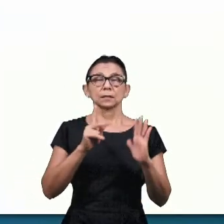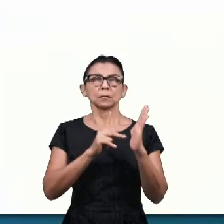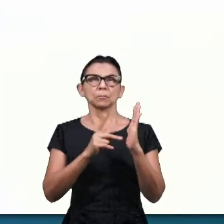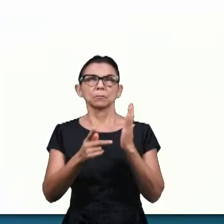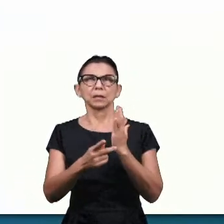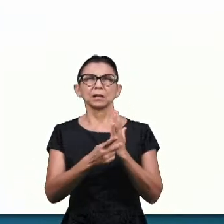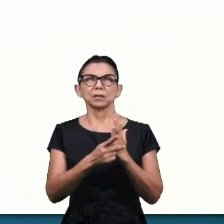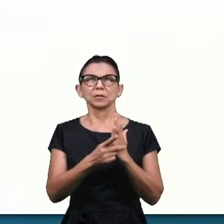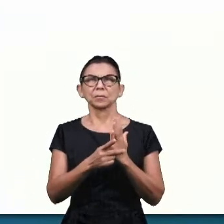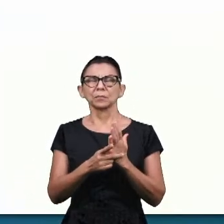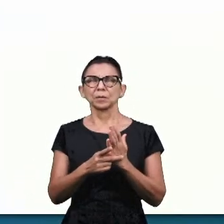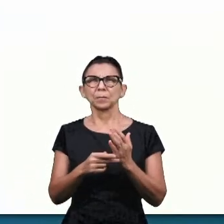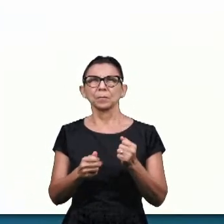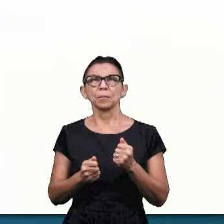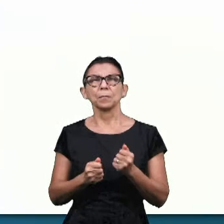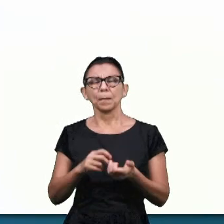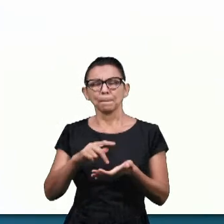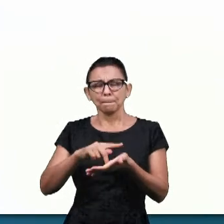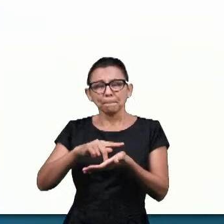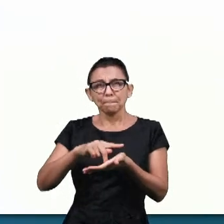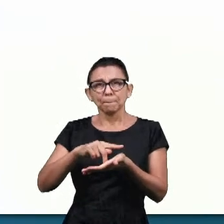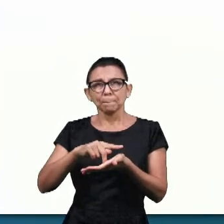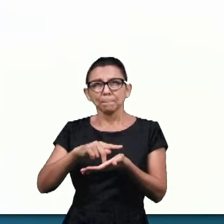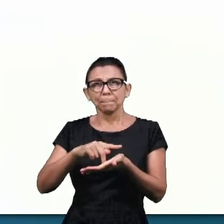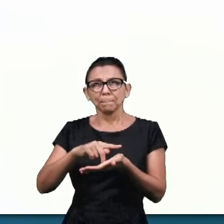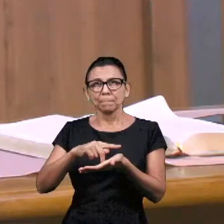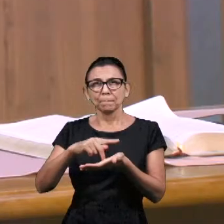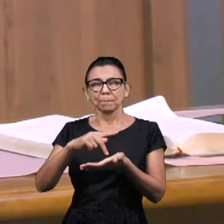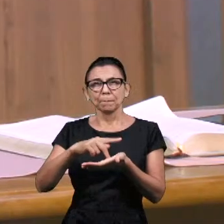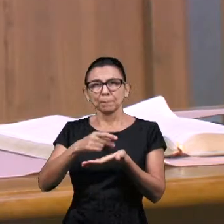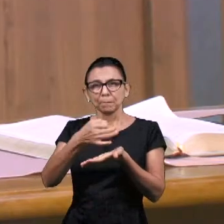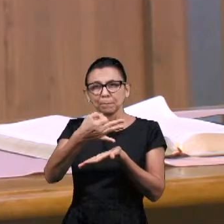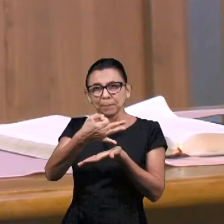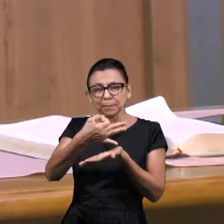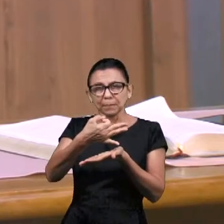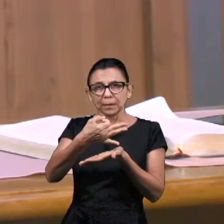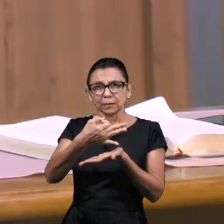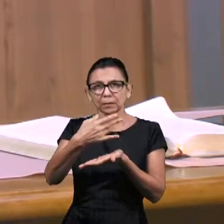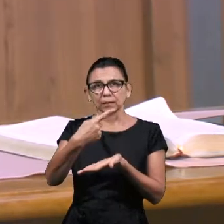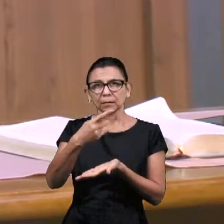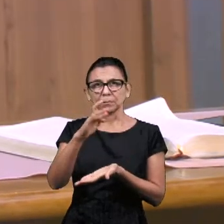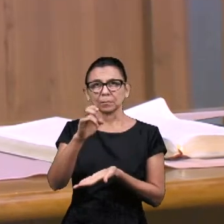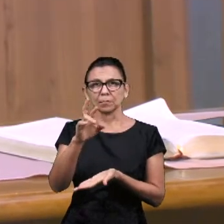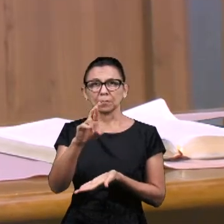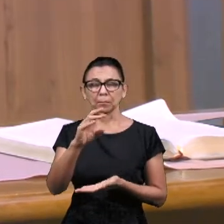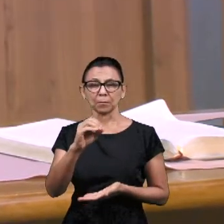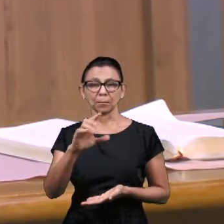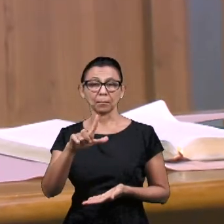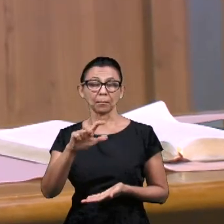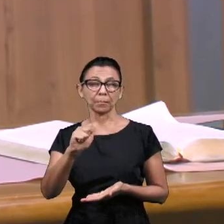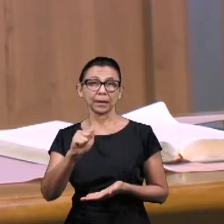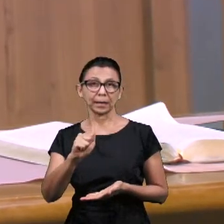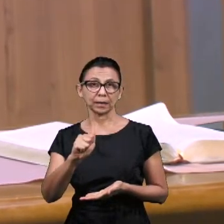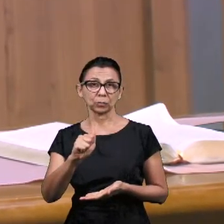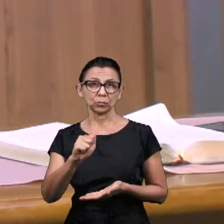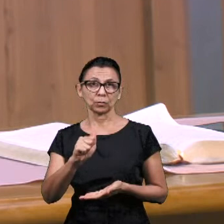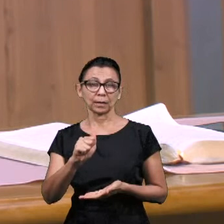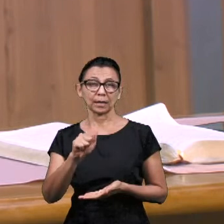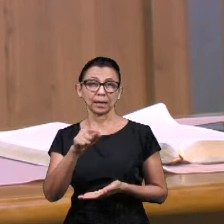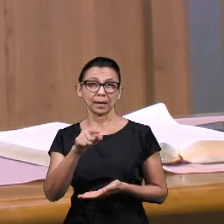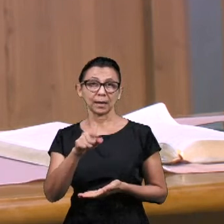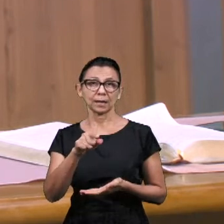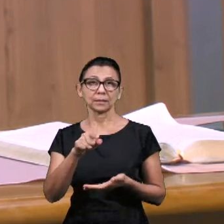grande valor? Esta é uma pergunta aberta, ela não está vinculada aquele quadro do